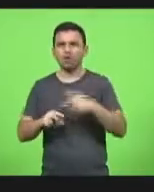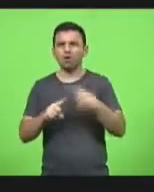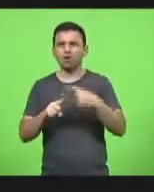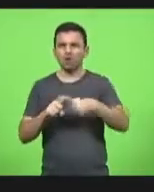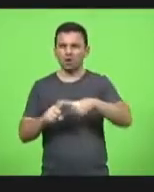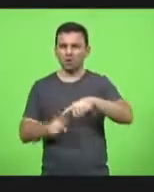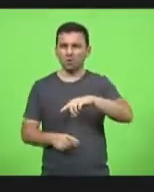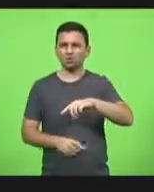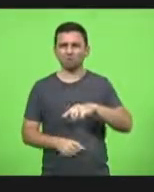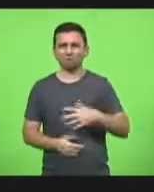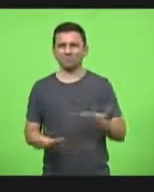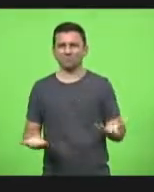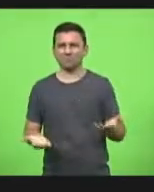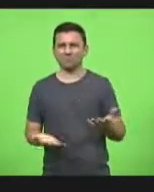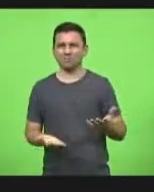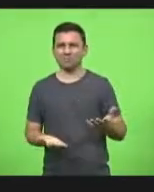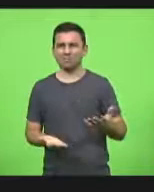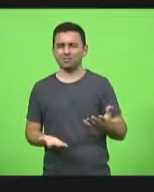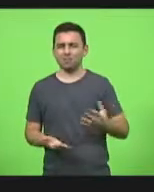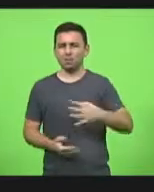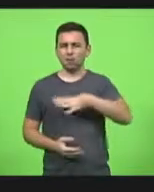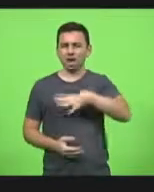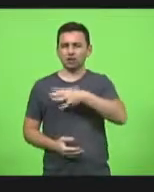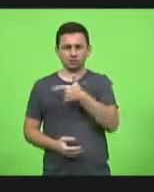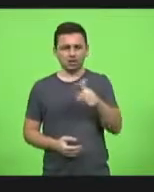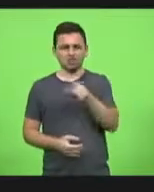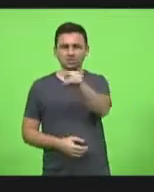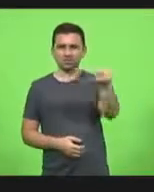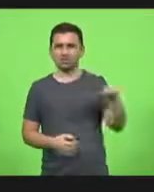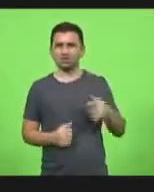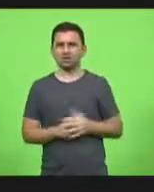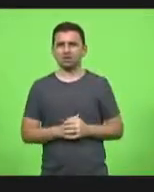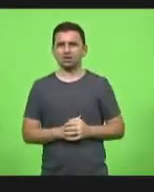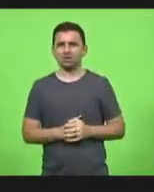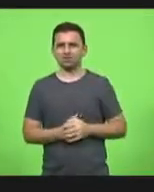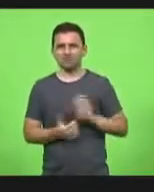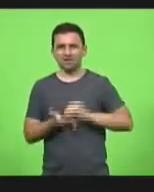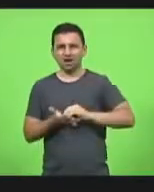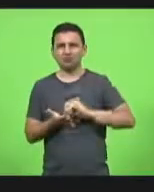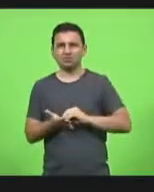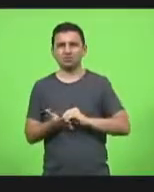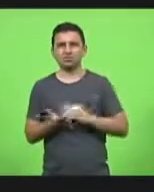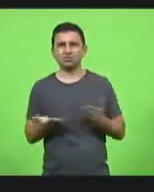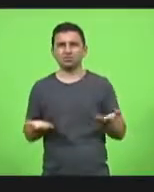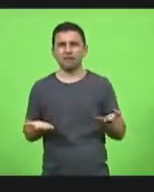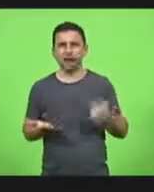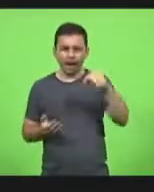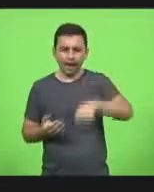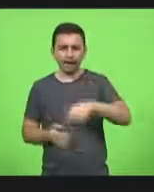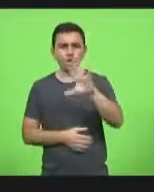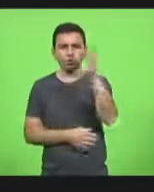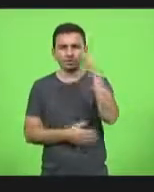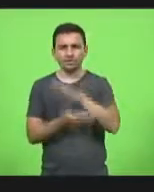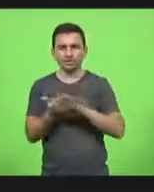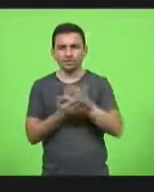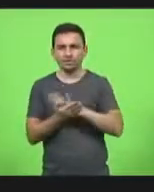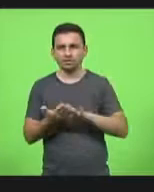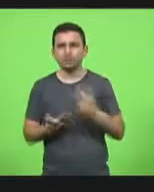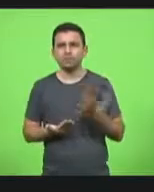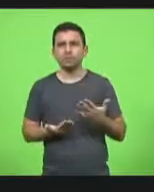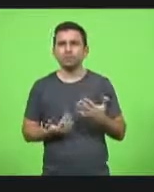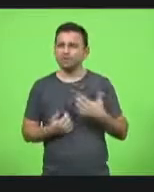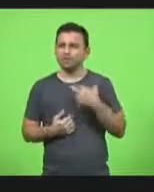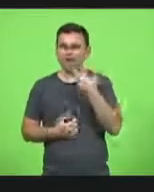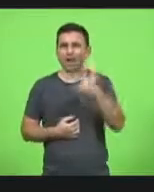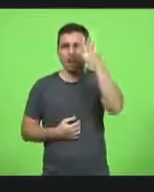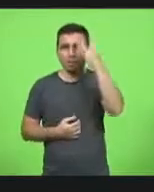não, uma cena de covardia mesmo. Isso não vai acontecer, isso não vai acontecer aqui na minha cidade, por enquanto não vai. Como eu disse, amanhã eu já vou